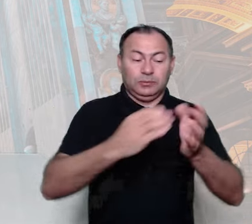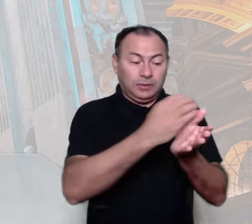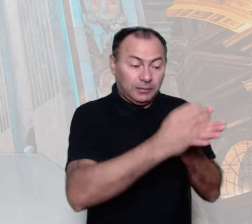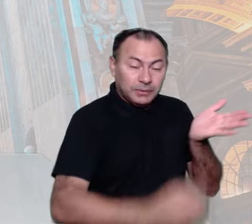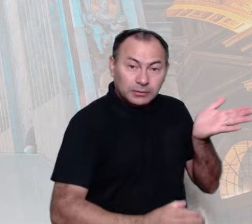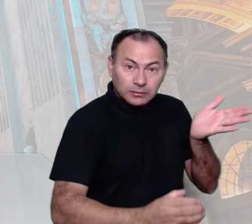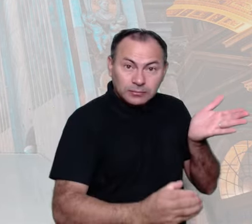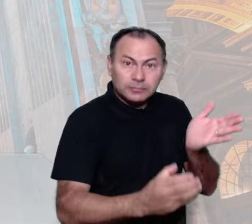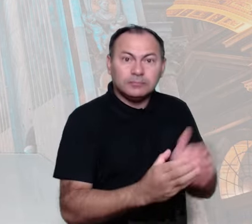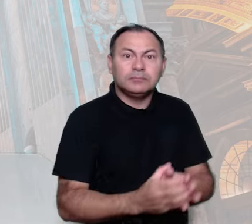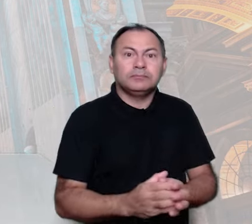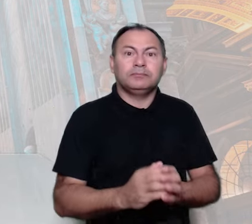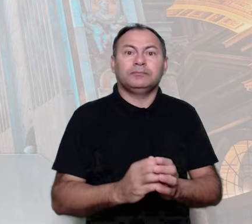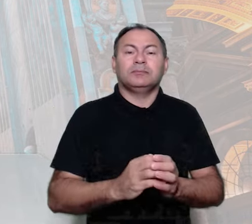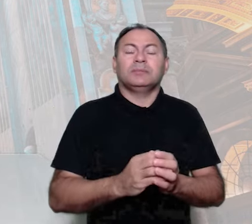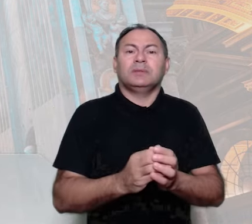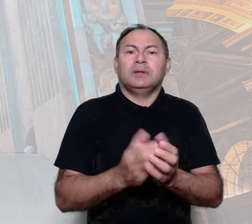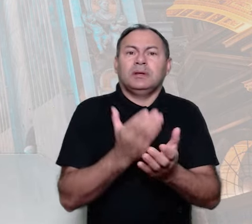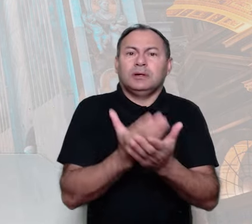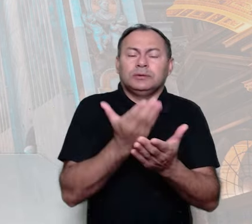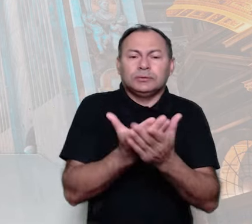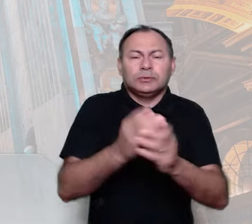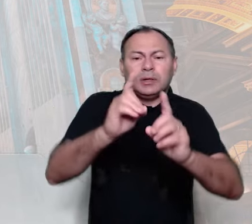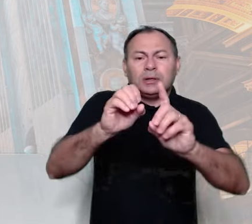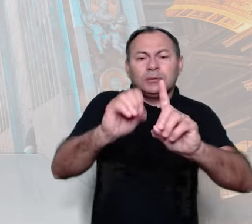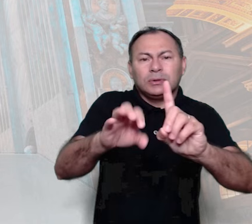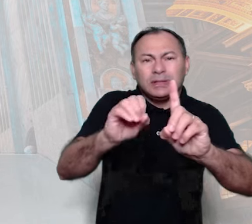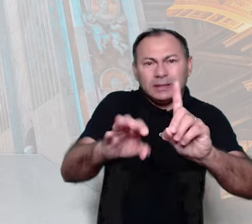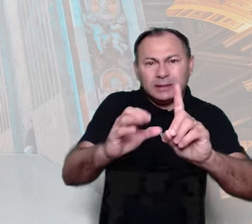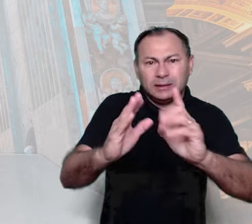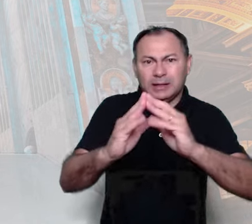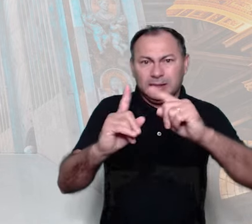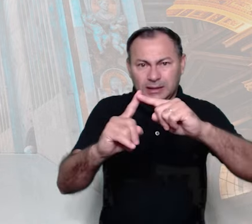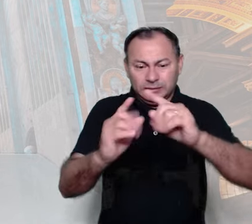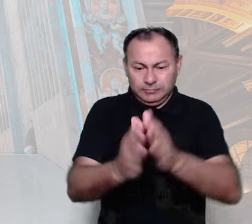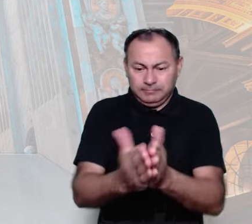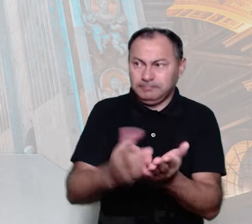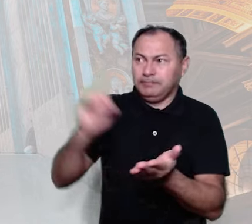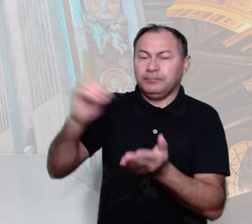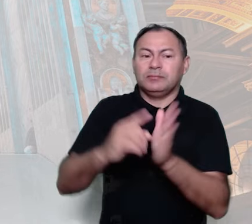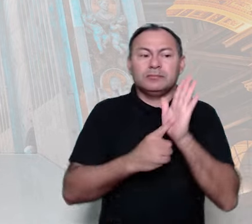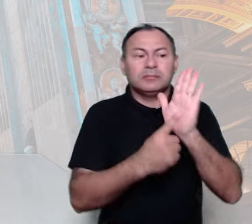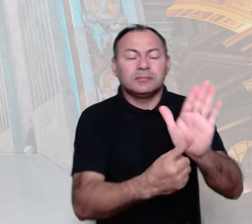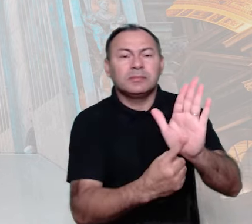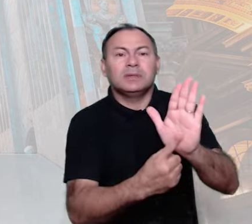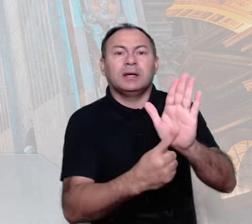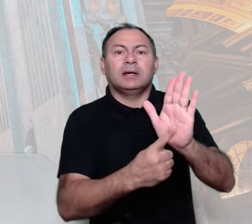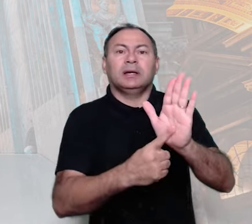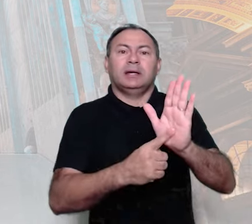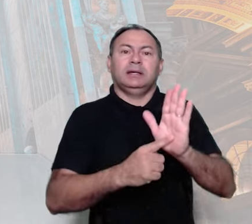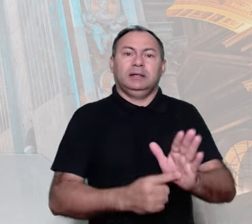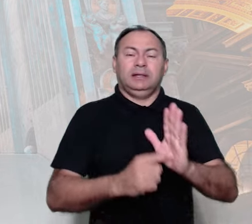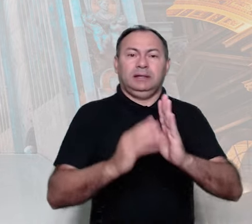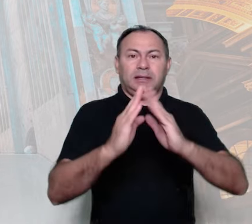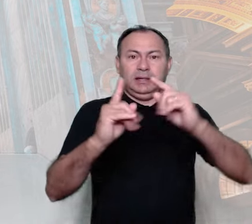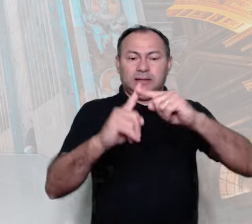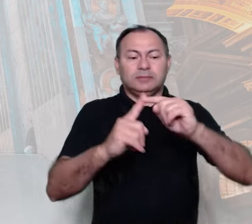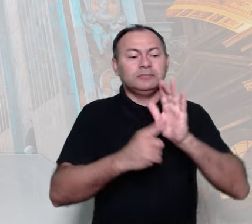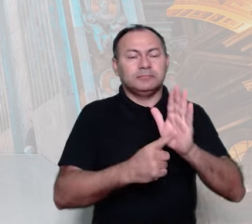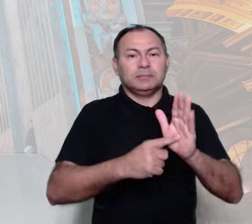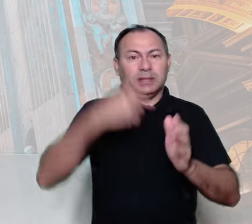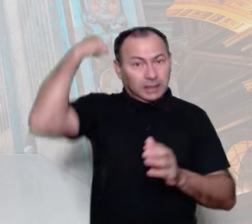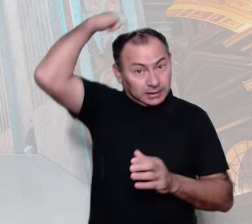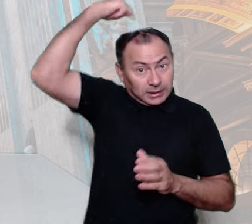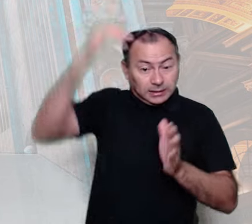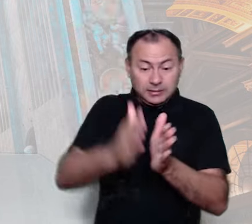sessão do capítulo é uma eclesiologia bíblica, a partir das imagens da Igreja apresentadas na